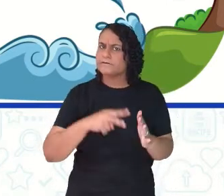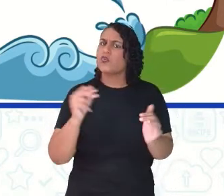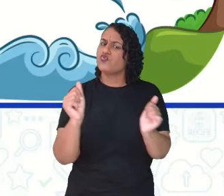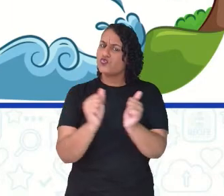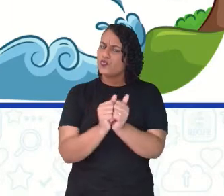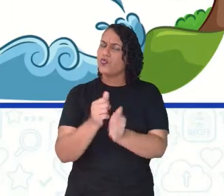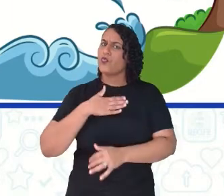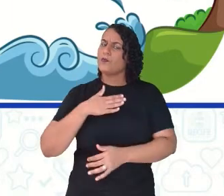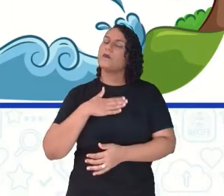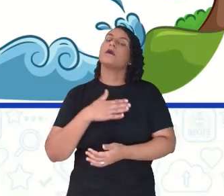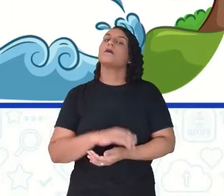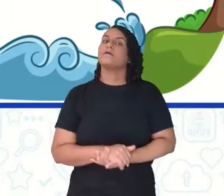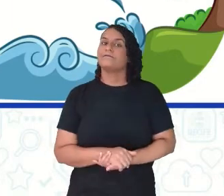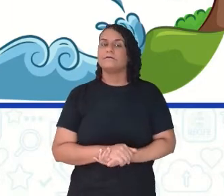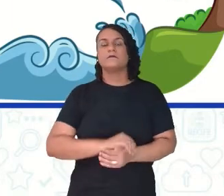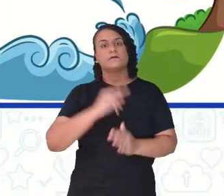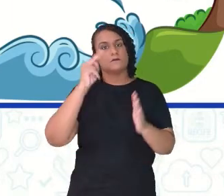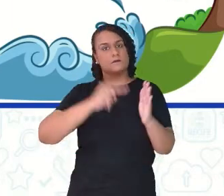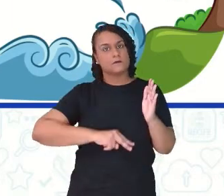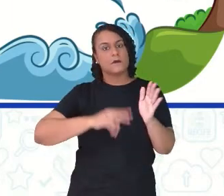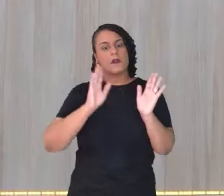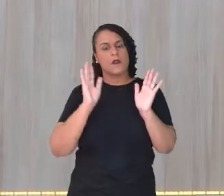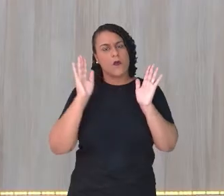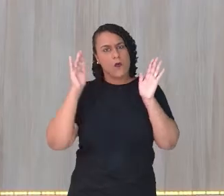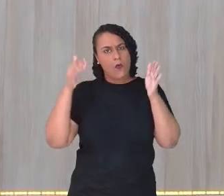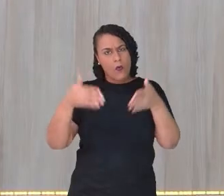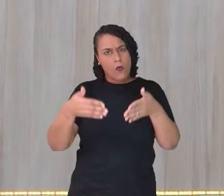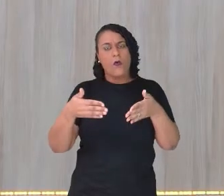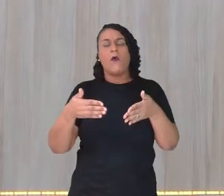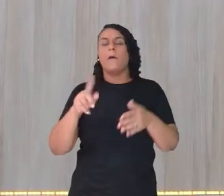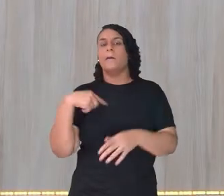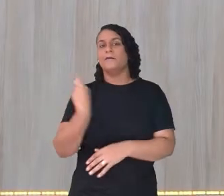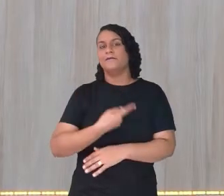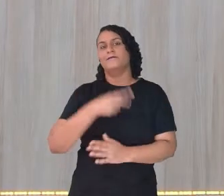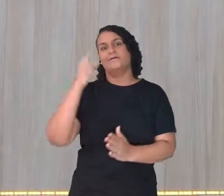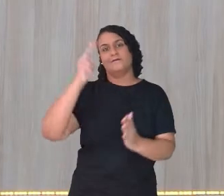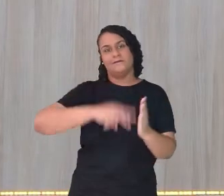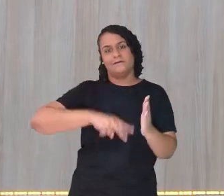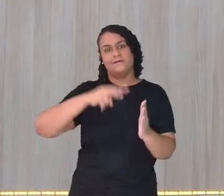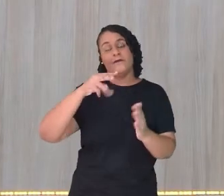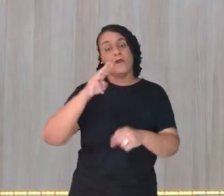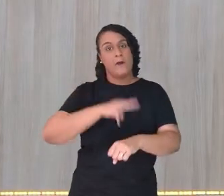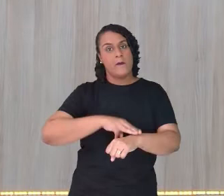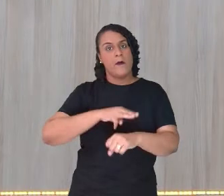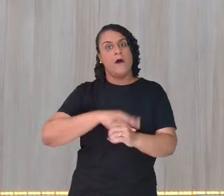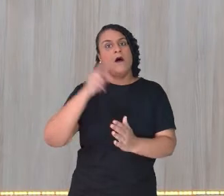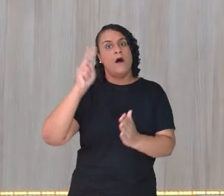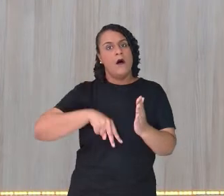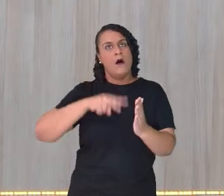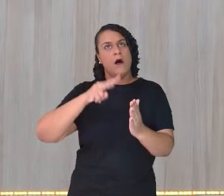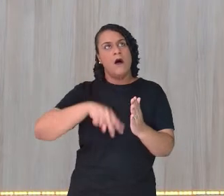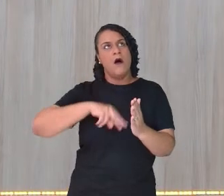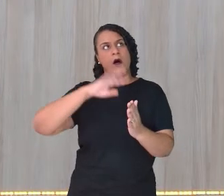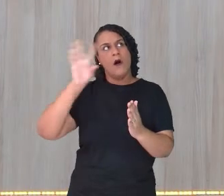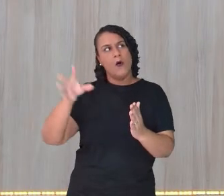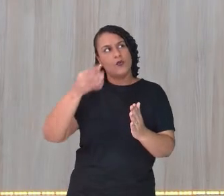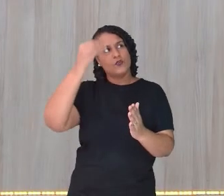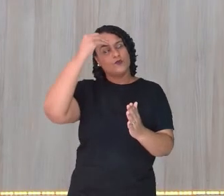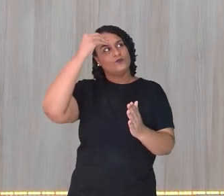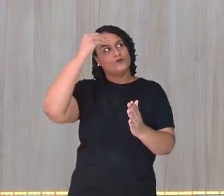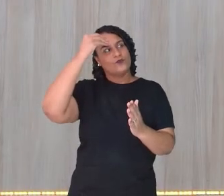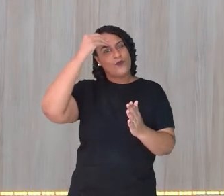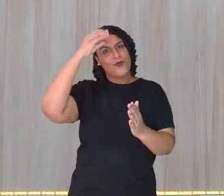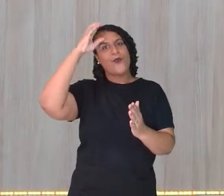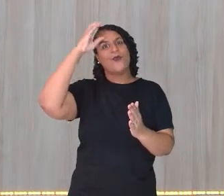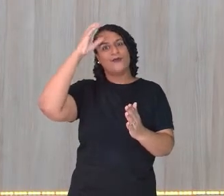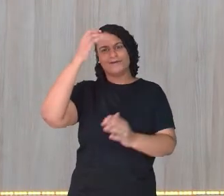pessoal. Dá uma olhadinha aí, se concentra um pouquinho aí para a gente ler, porque na hora que a gente lê, a gente começa a ouvir e vai